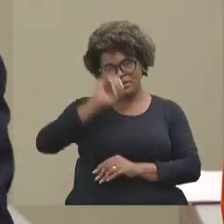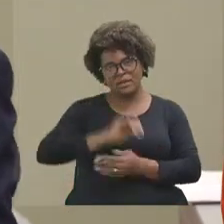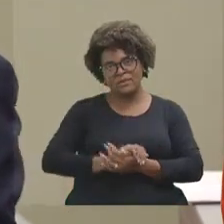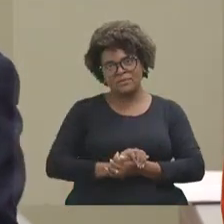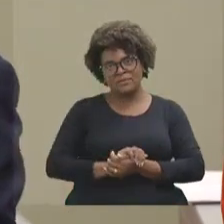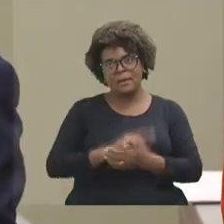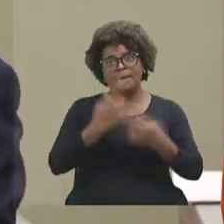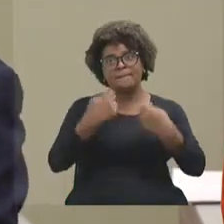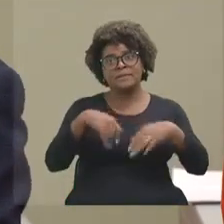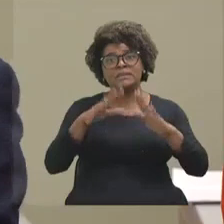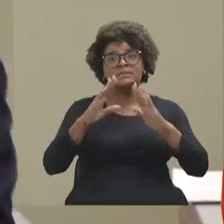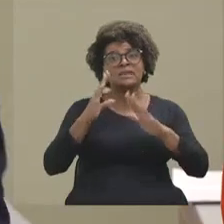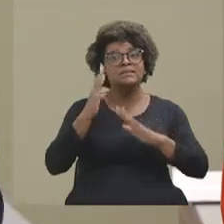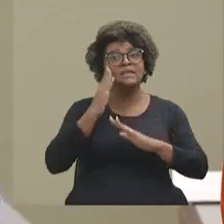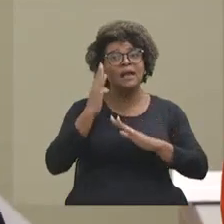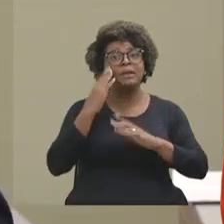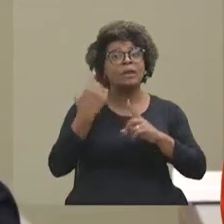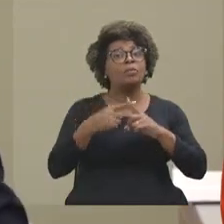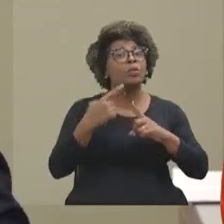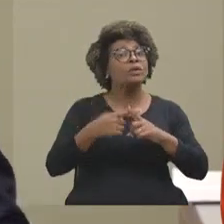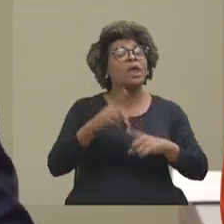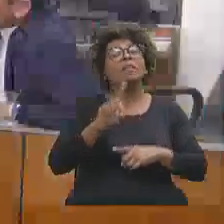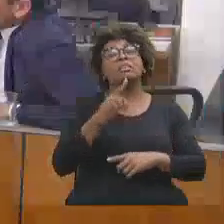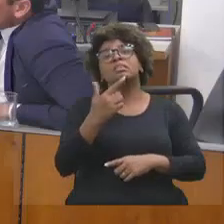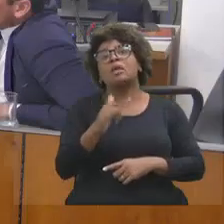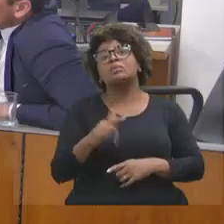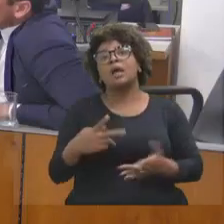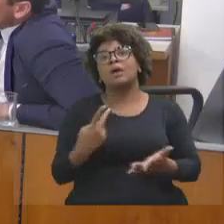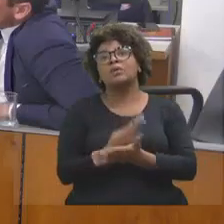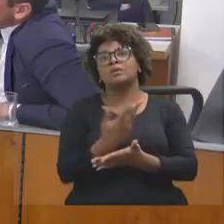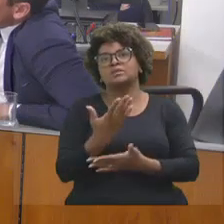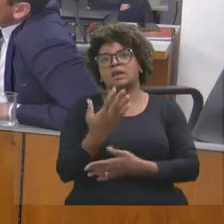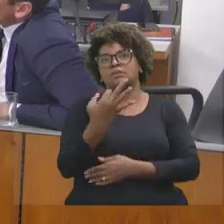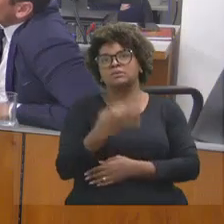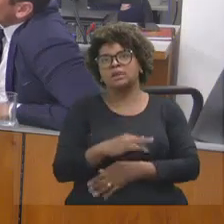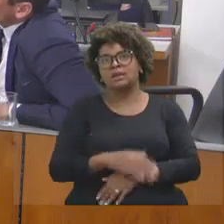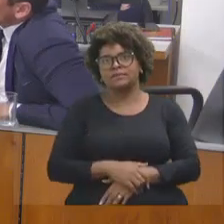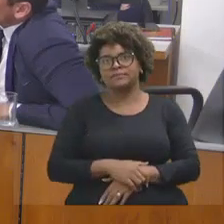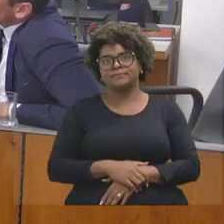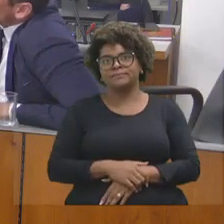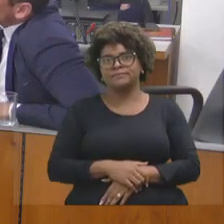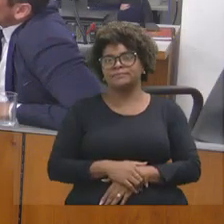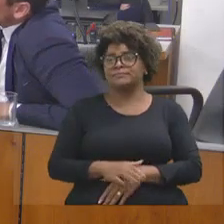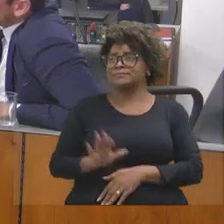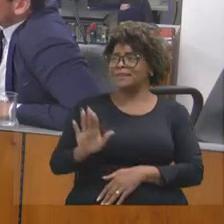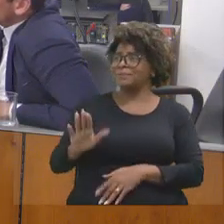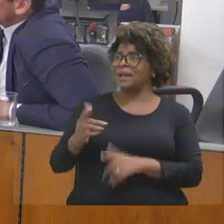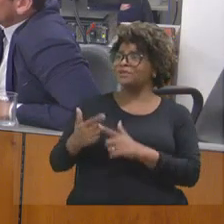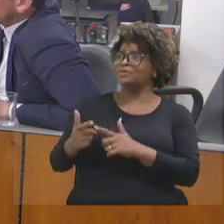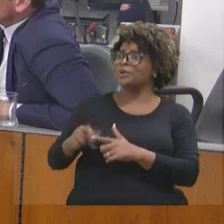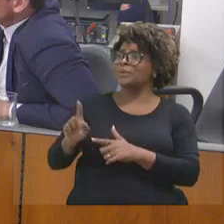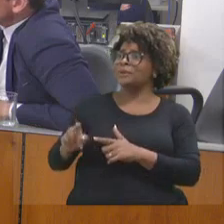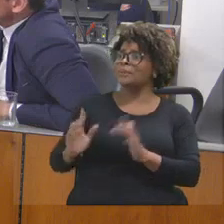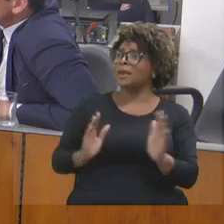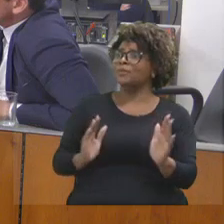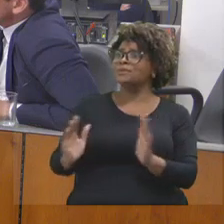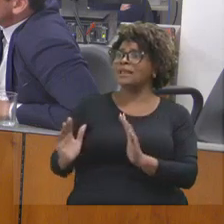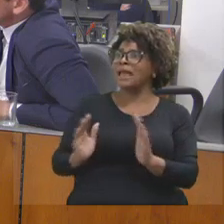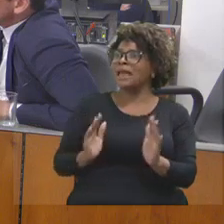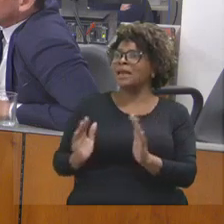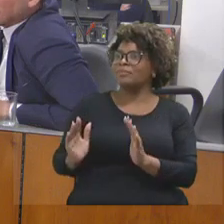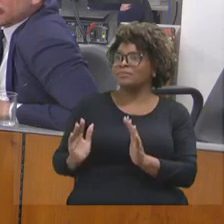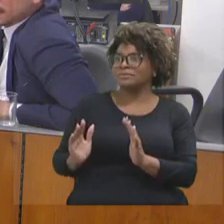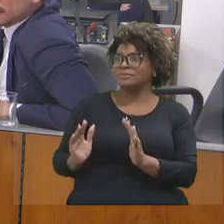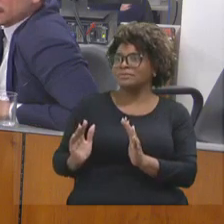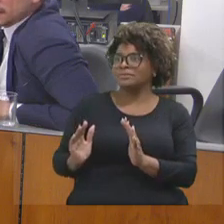o porquê que o hospital não está funcionando adequadamente o problema é o tempo que dá para ele se reerguer enquanto isso as pessoas só morrendo